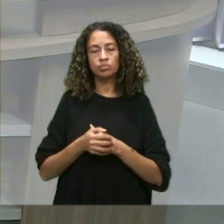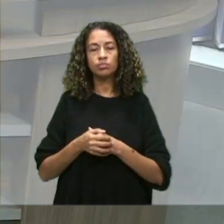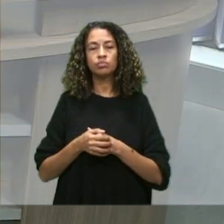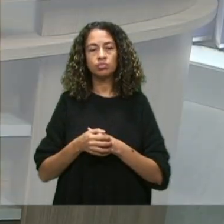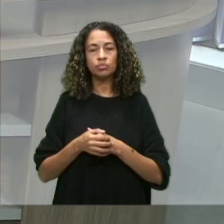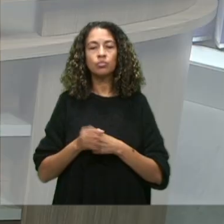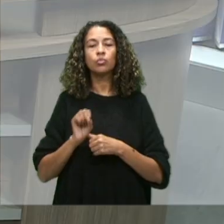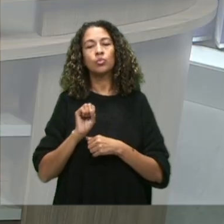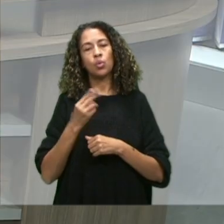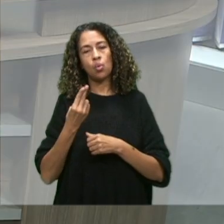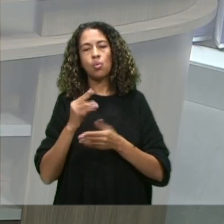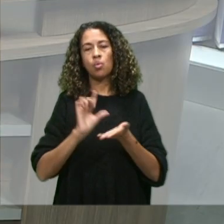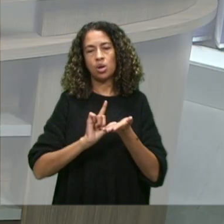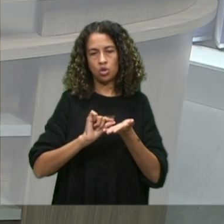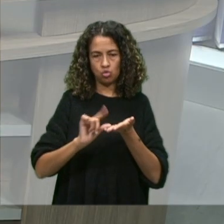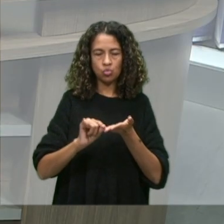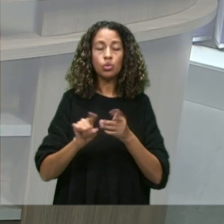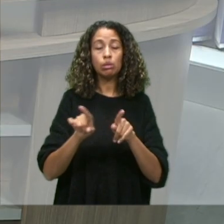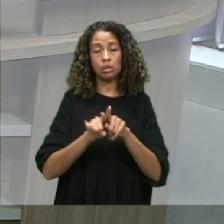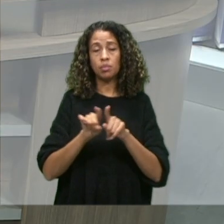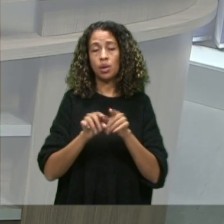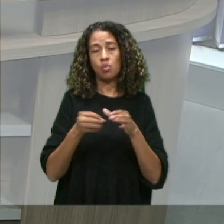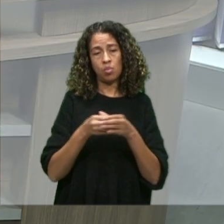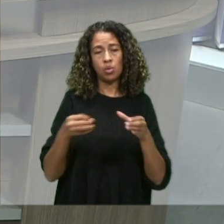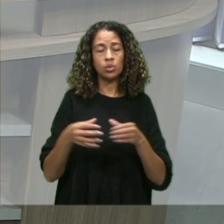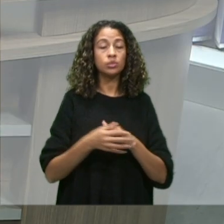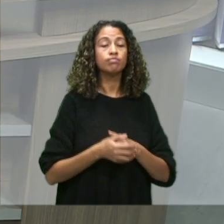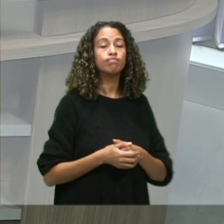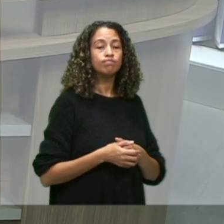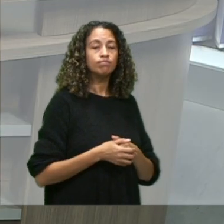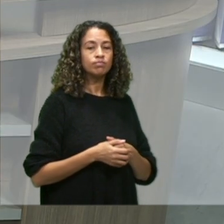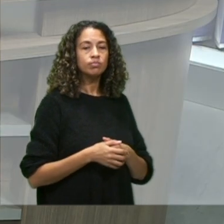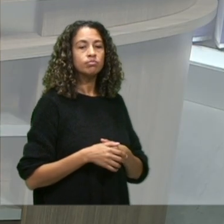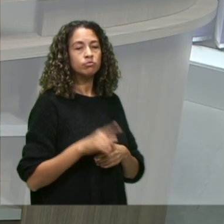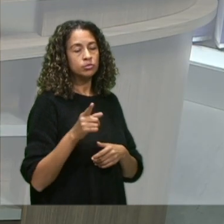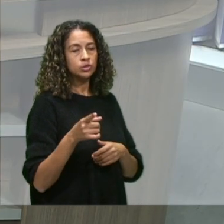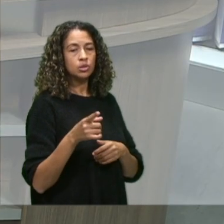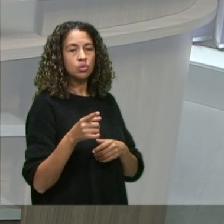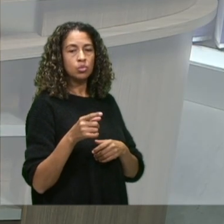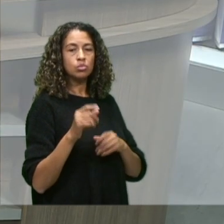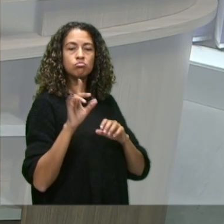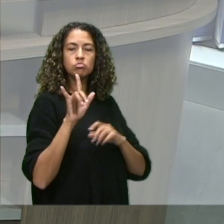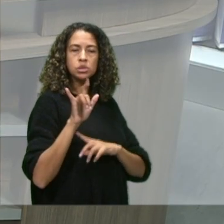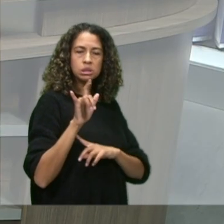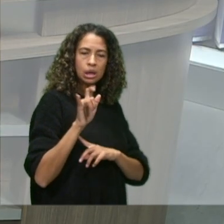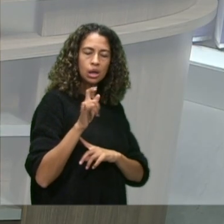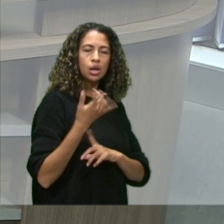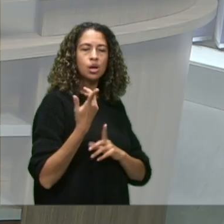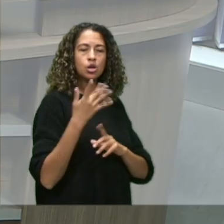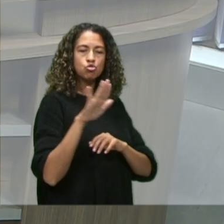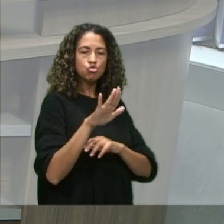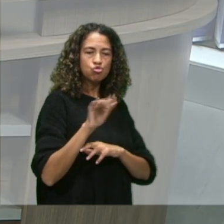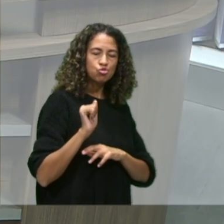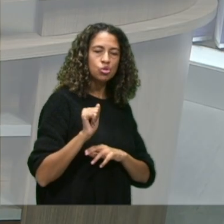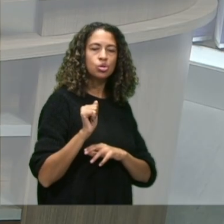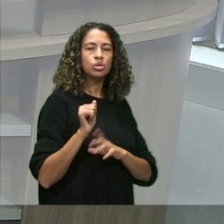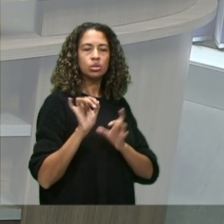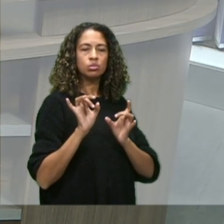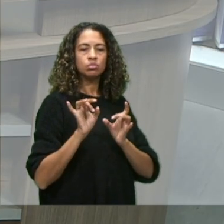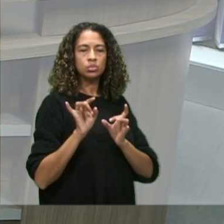Ou com a editora, que também ficou com um percentual. Aí, no caso, dá para te procurar no Instagram? Diretamente pelo Instagram